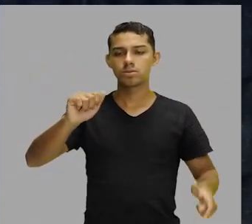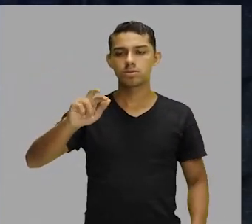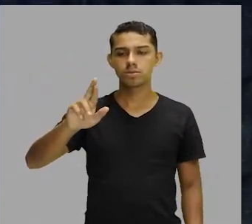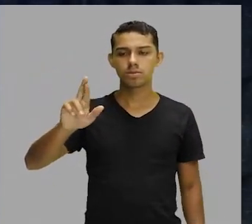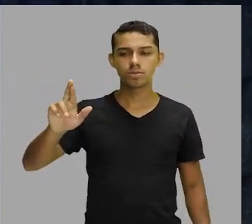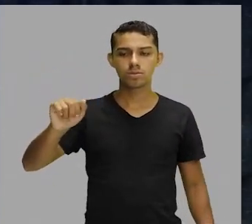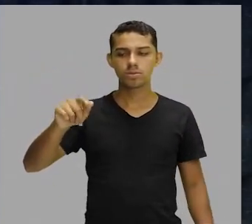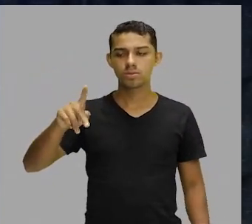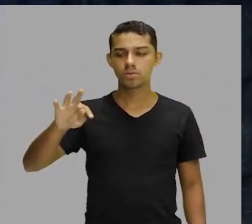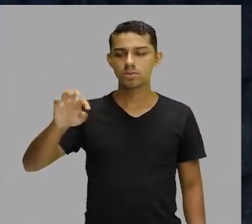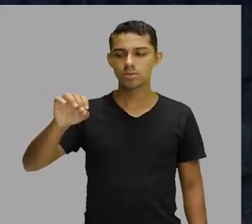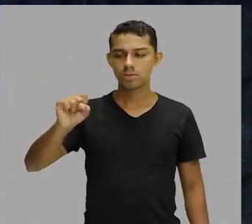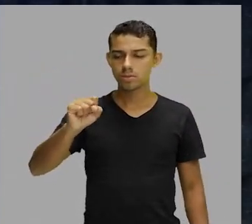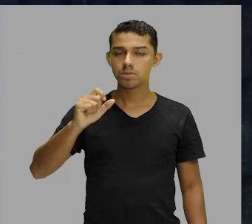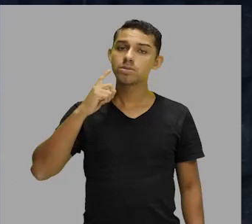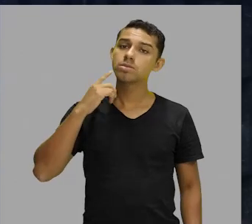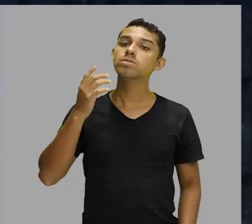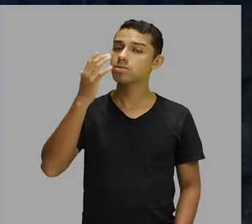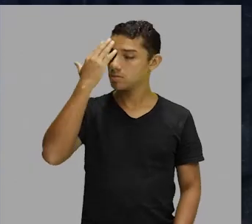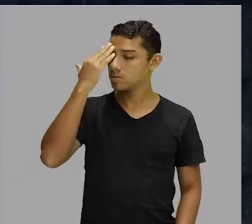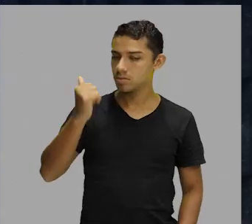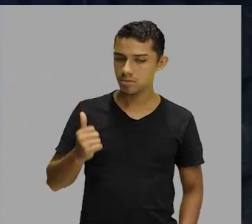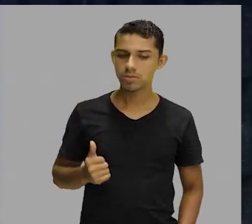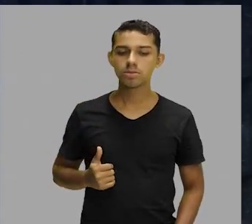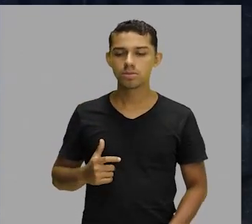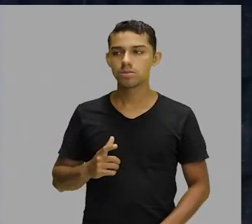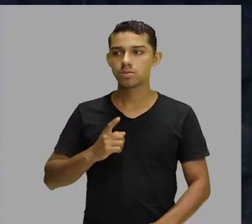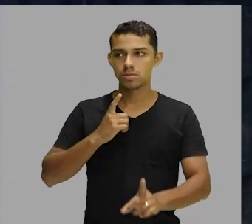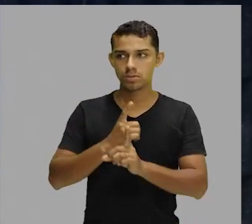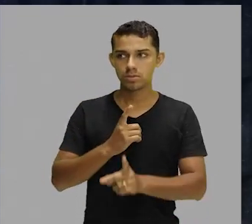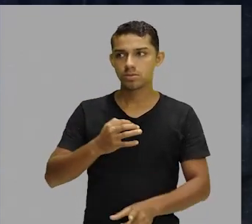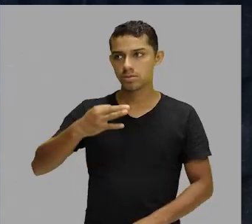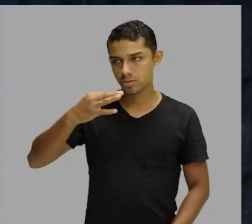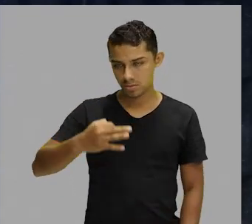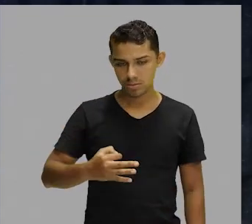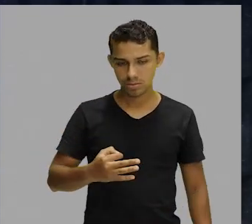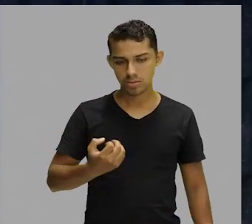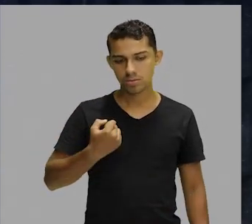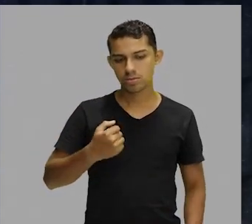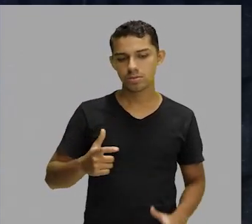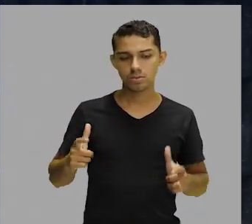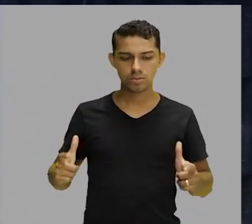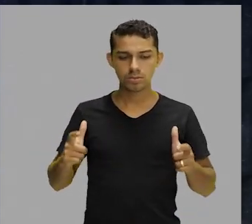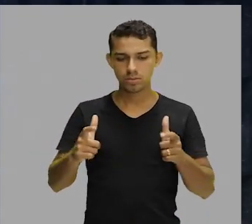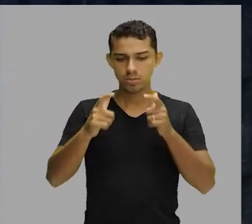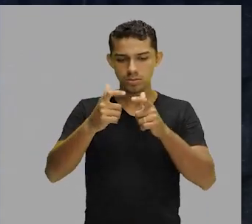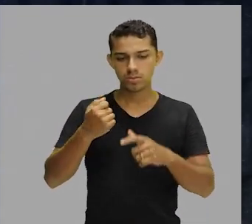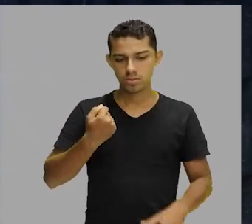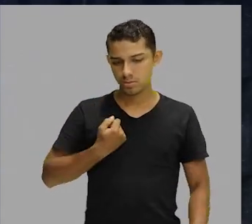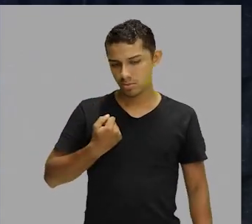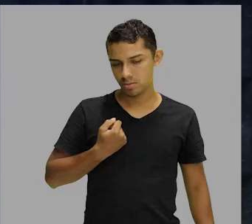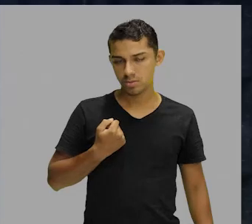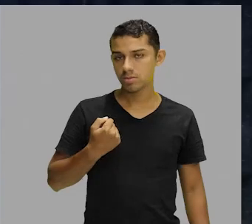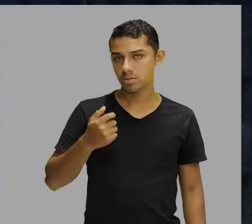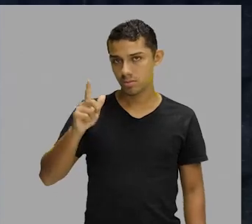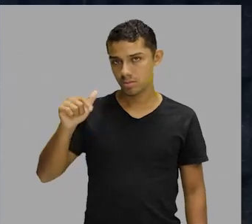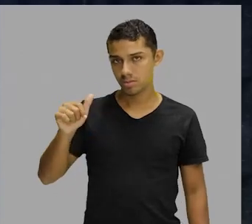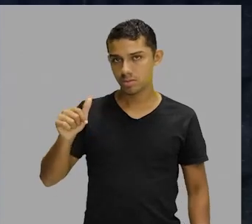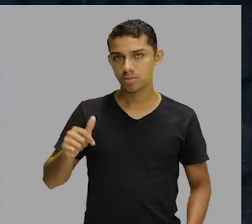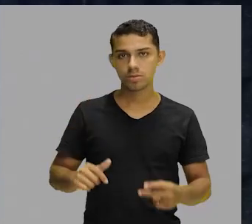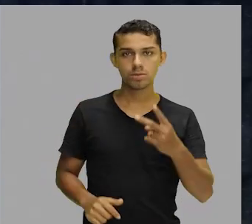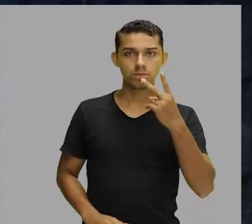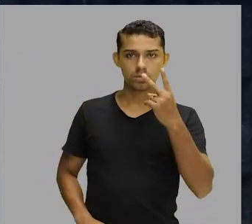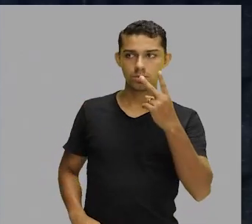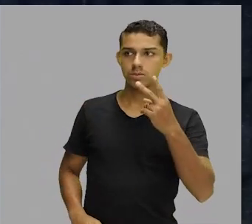carrapatos. Então, eu já sei que a pirâmide de número vai ser o número 2. Então, eu